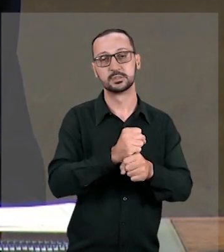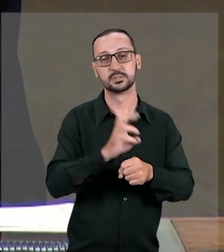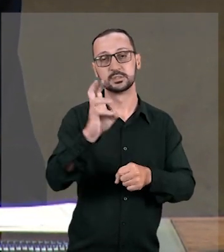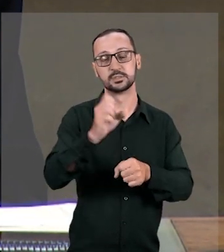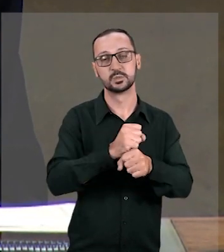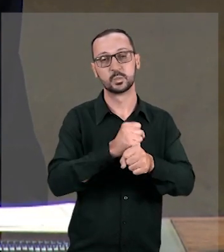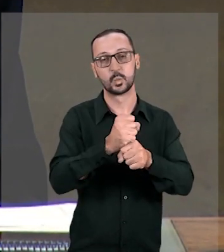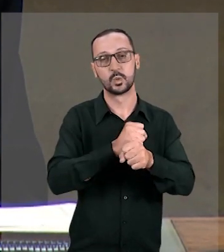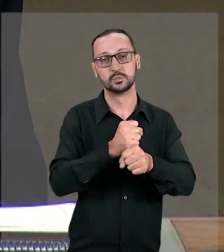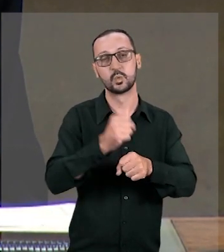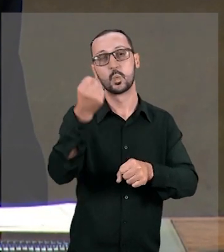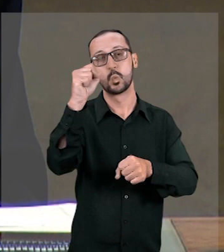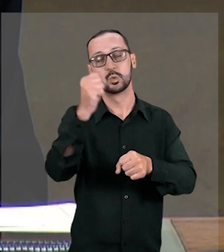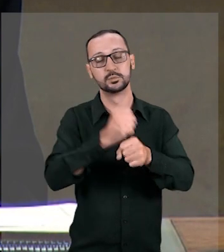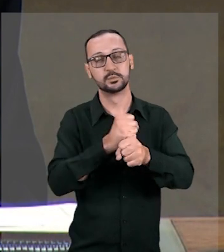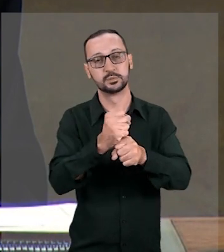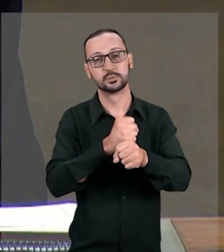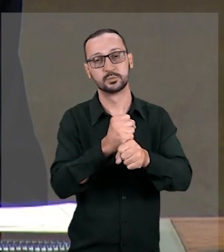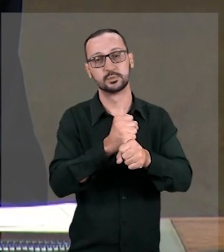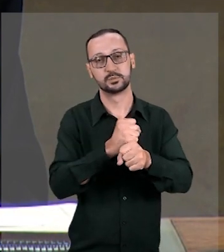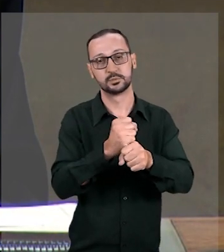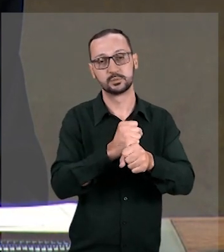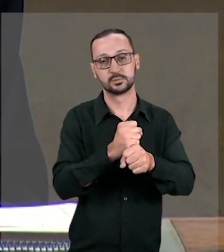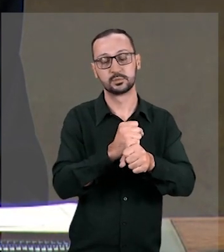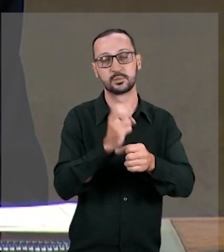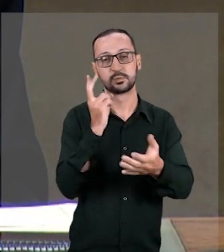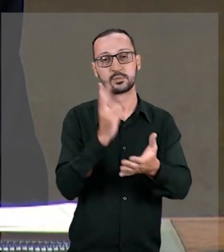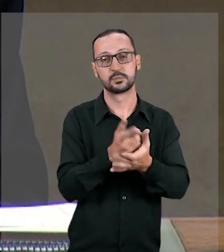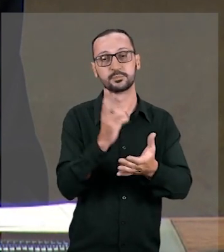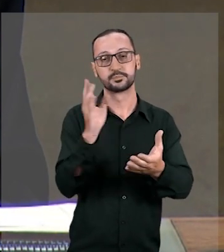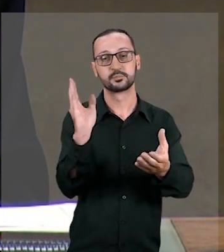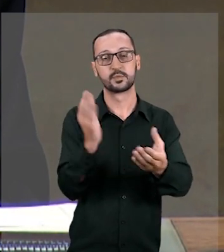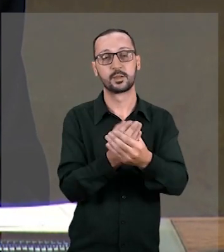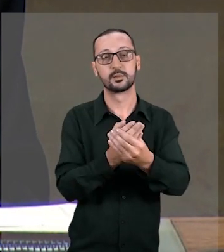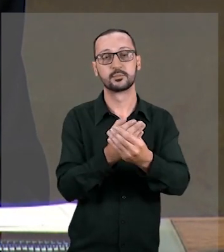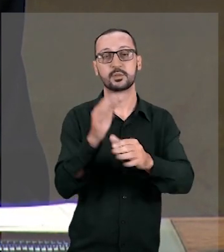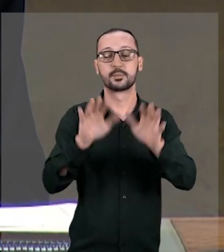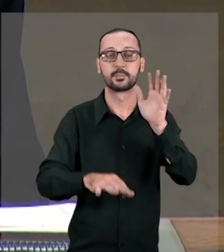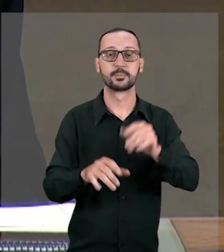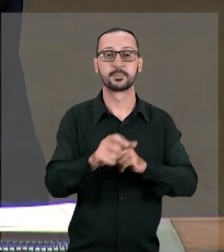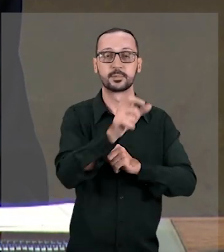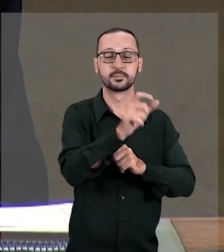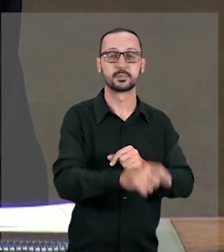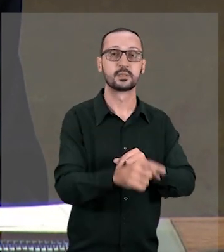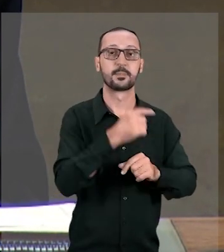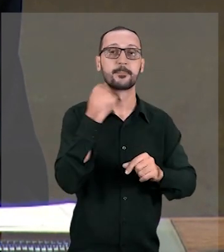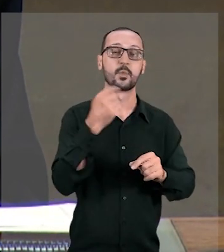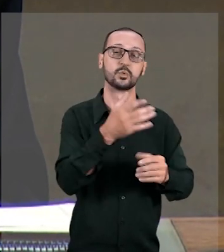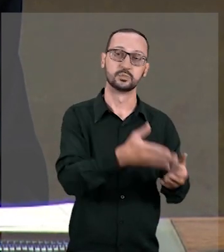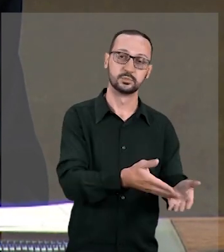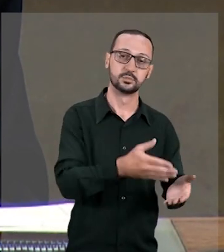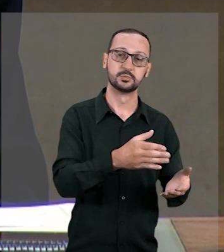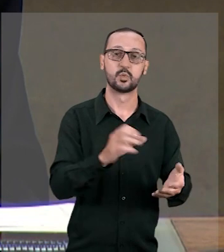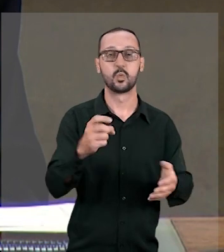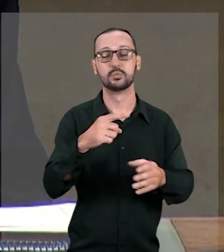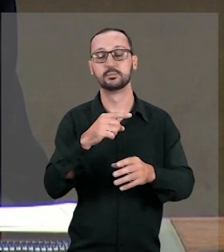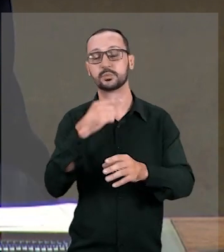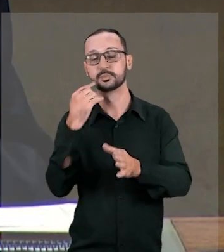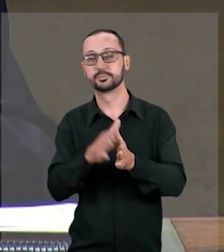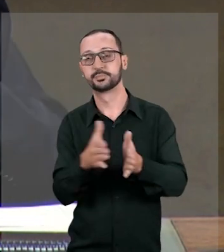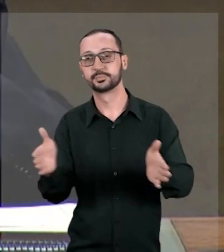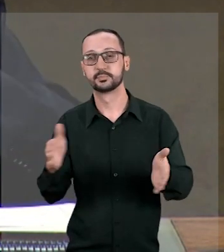5 anos, 8 anos, o processo vai se extinguir pela morte ou pela prescrição.